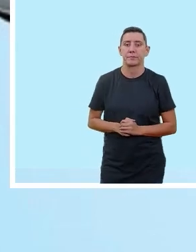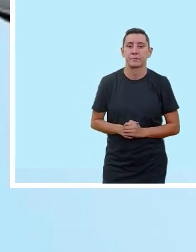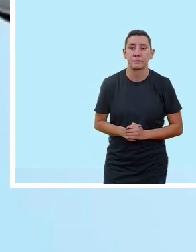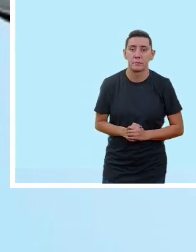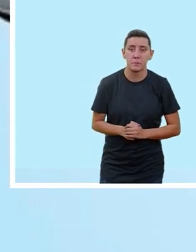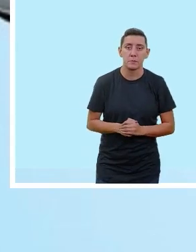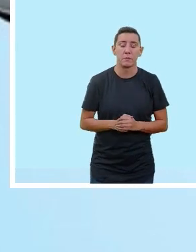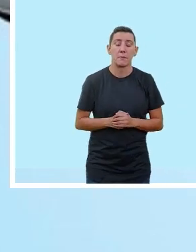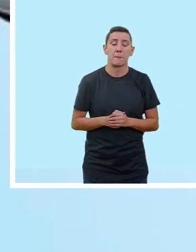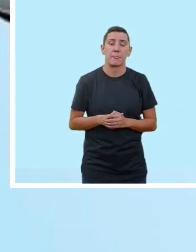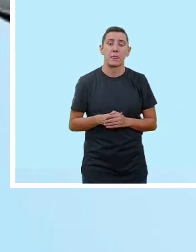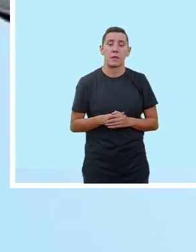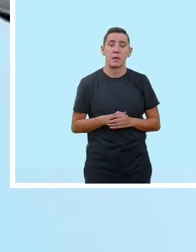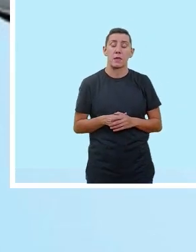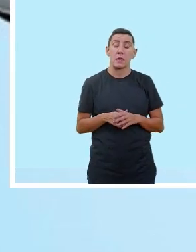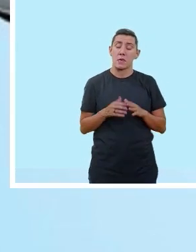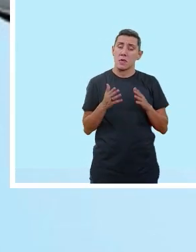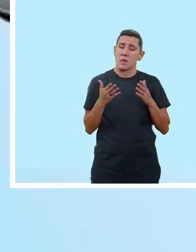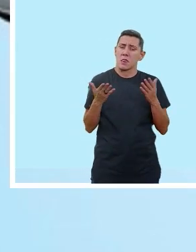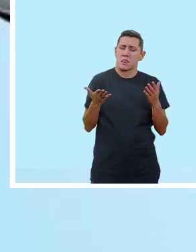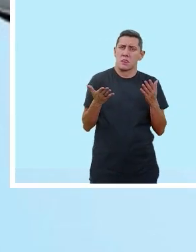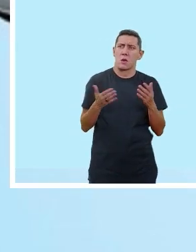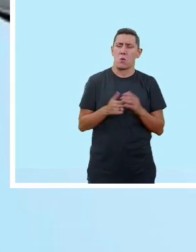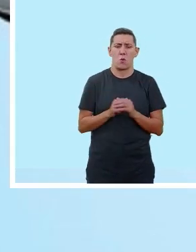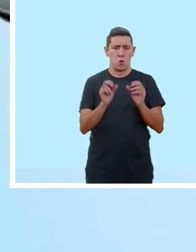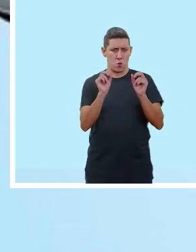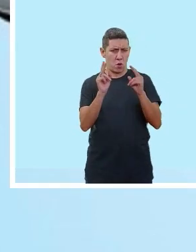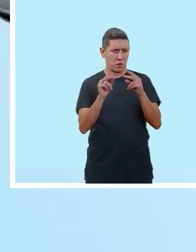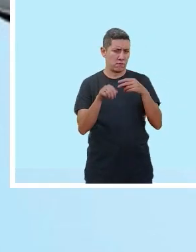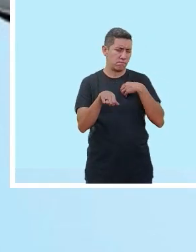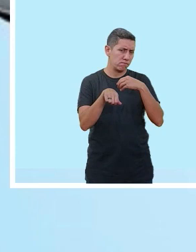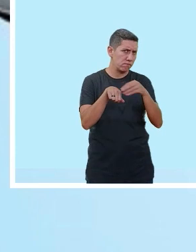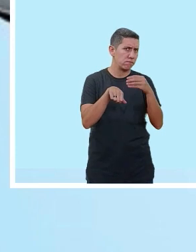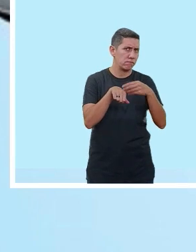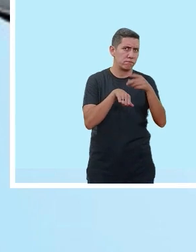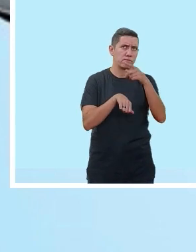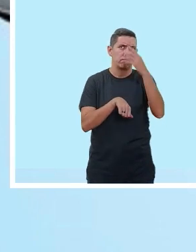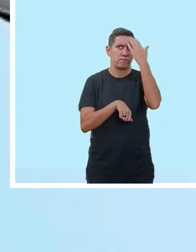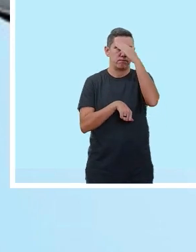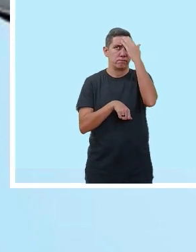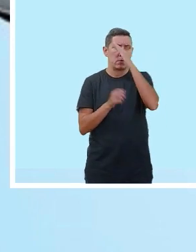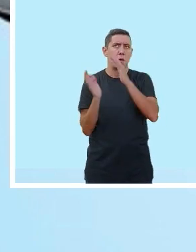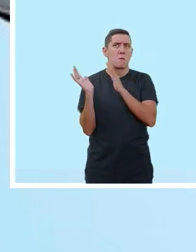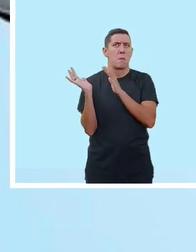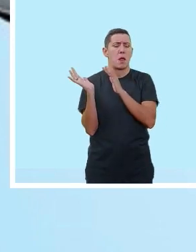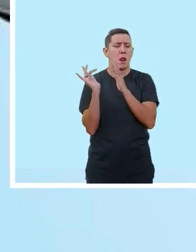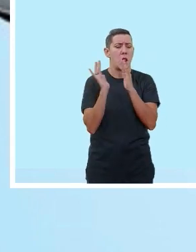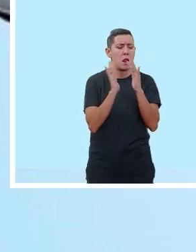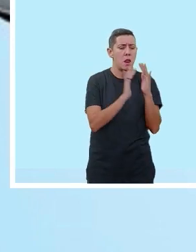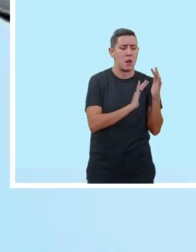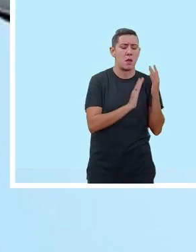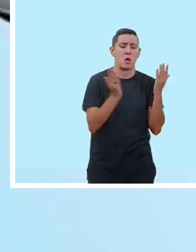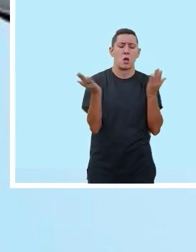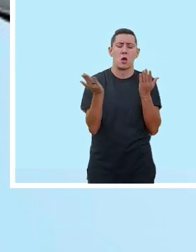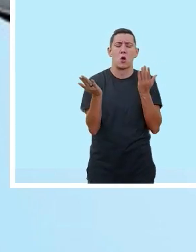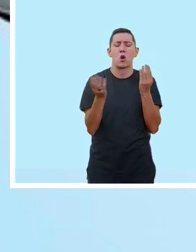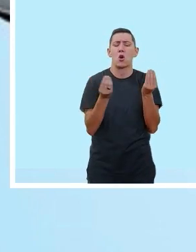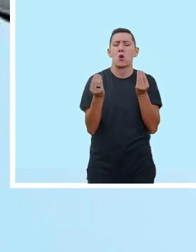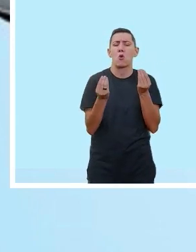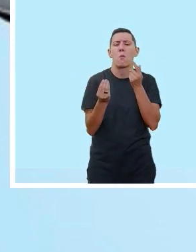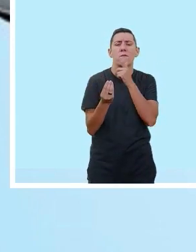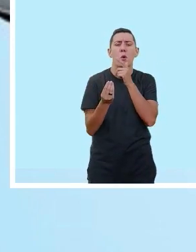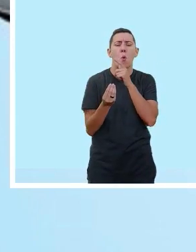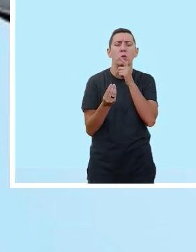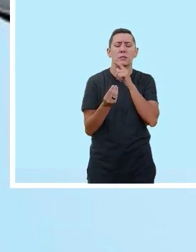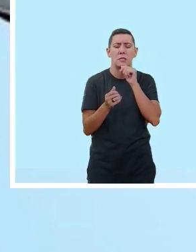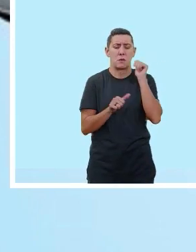Então, como trabalhar isso, né? Como nós trabalhamos isso? Então, isso tem que estar em toda a infraestrutura, né? Isso